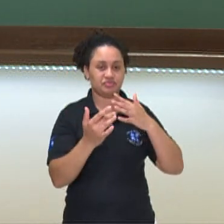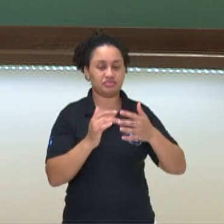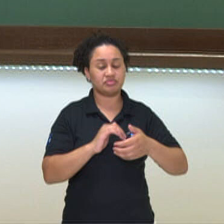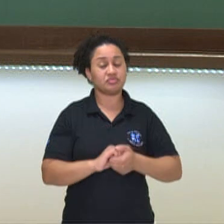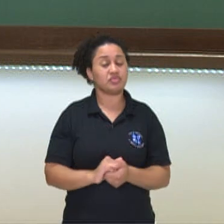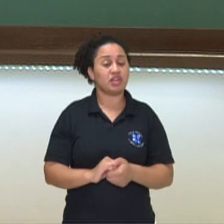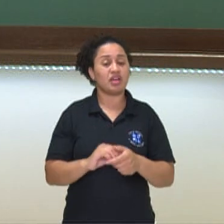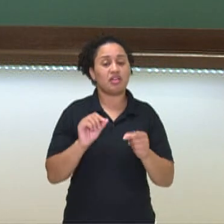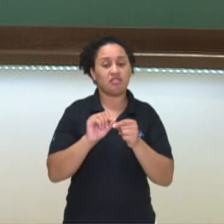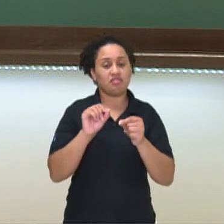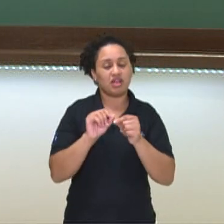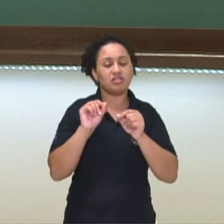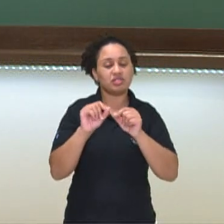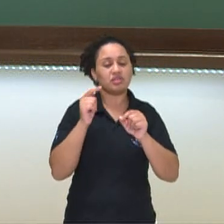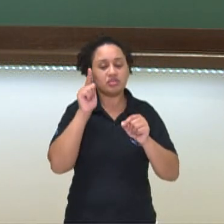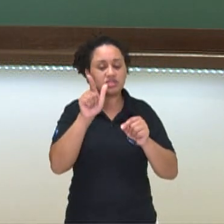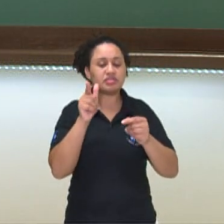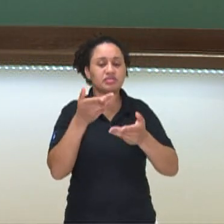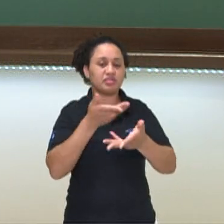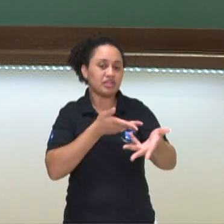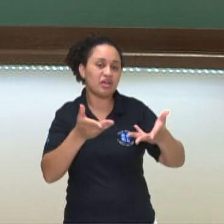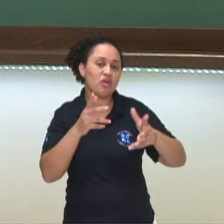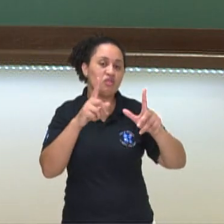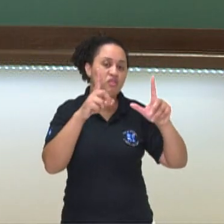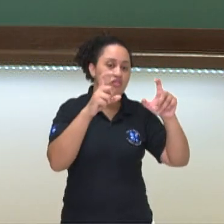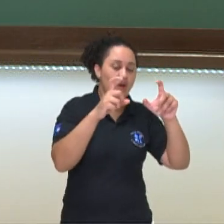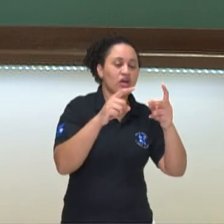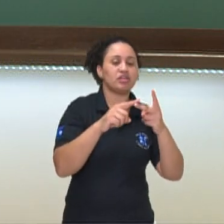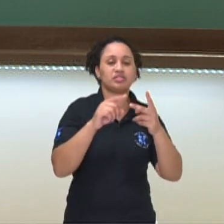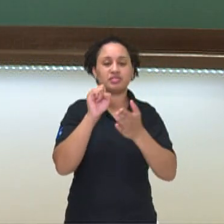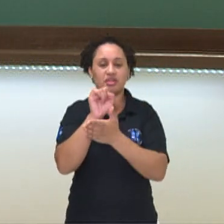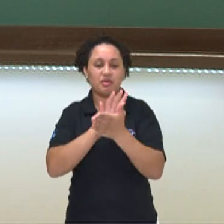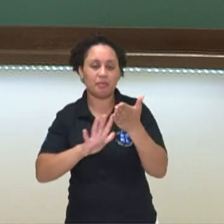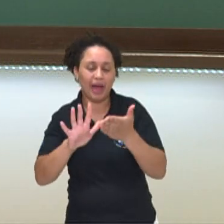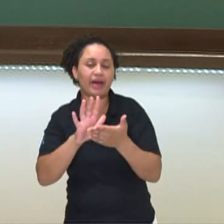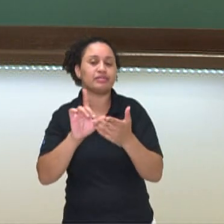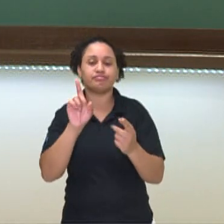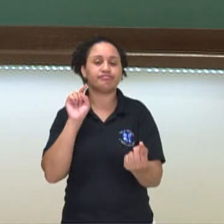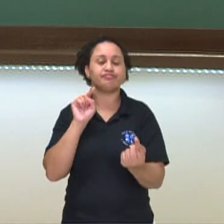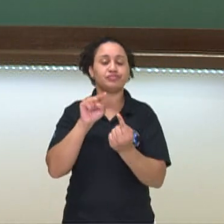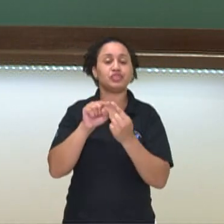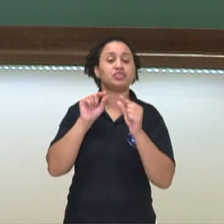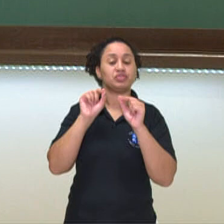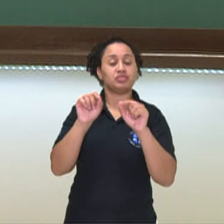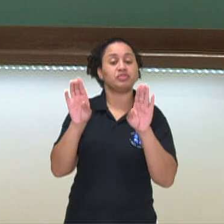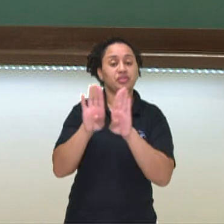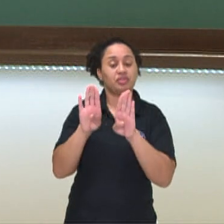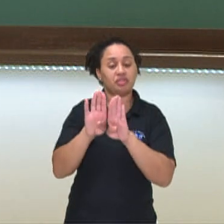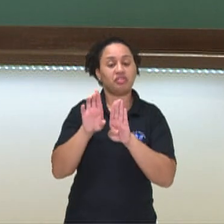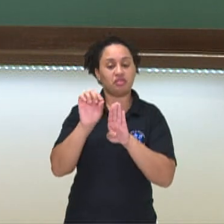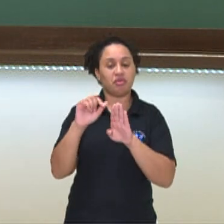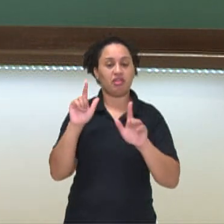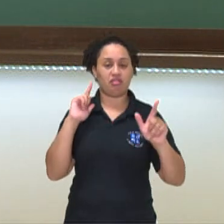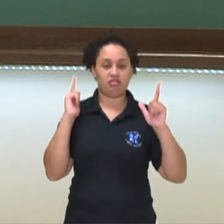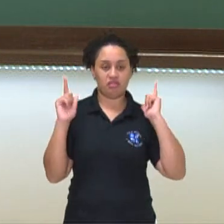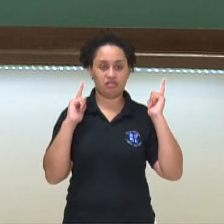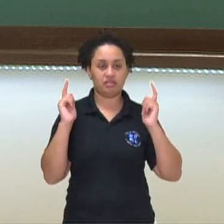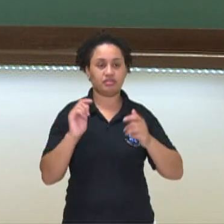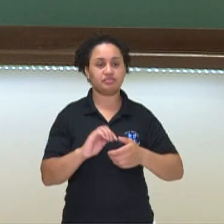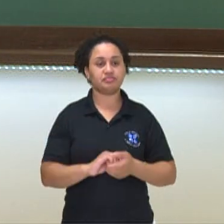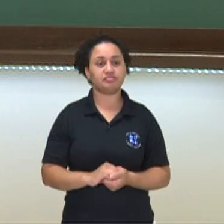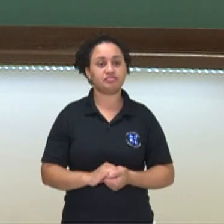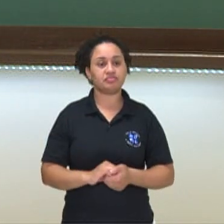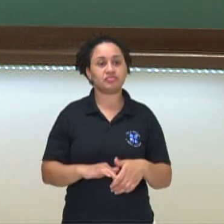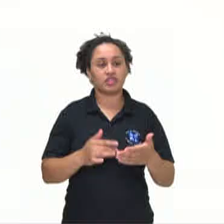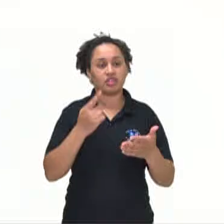que permitem compartilhamento de fotos, compartilhamento de imagens, que tem por objetivo também o lazer. E a